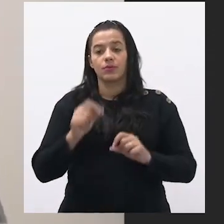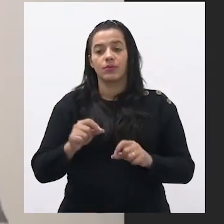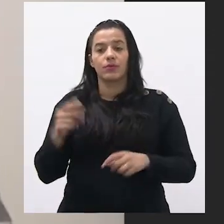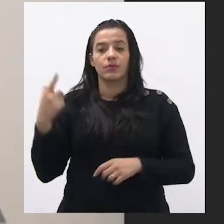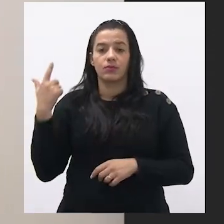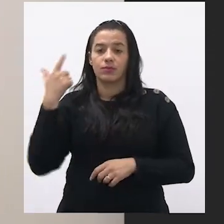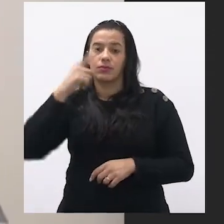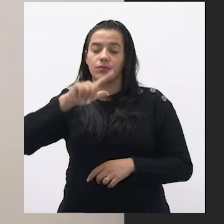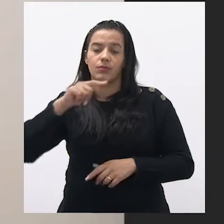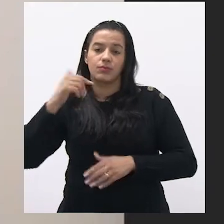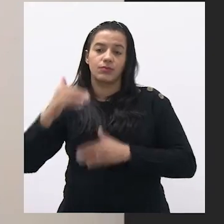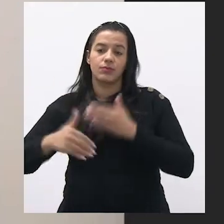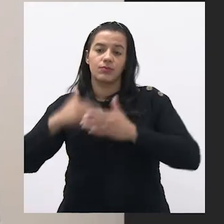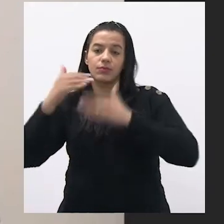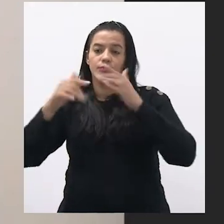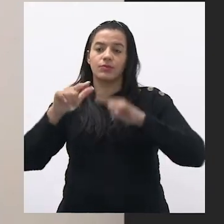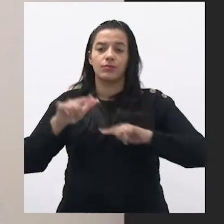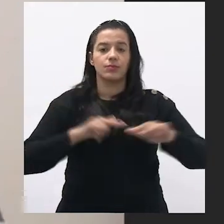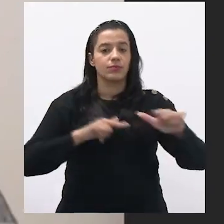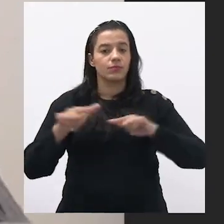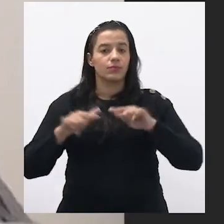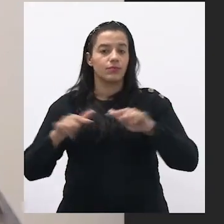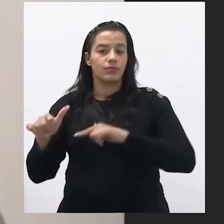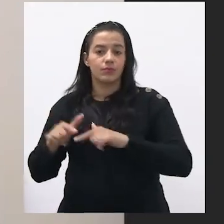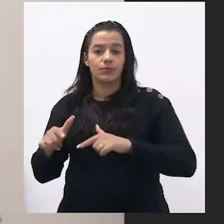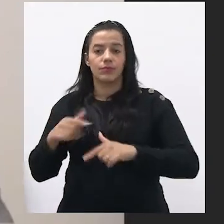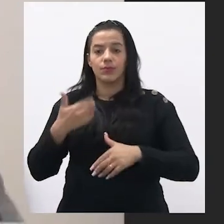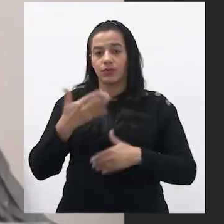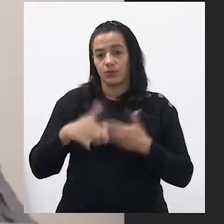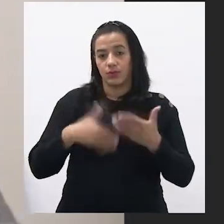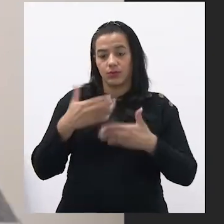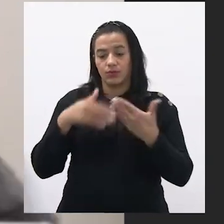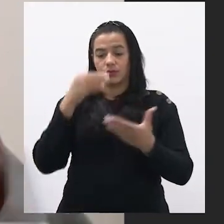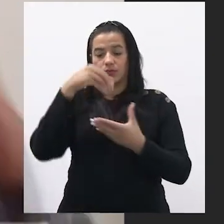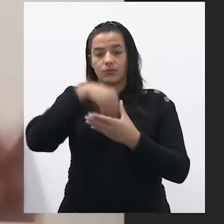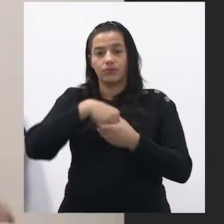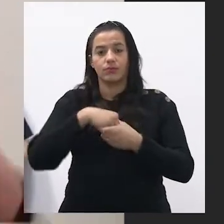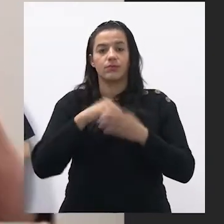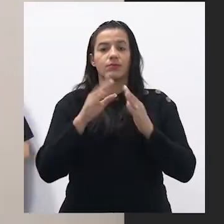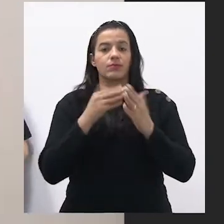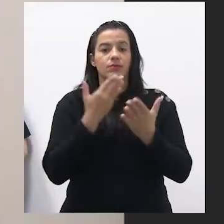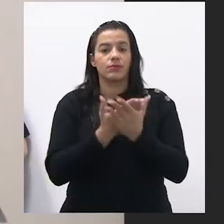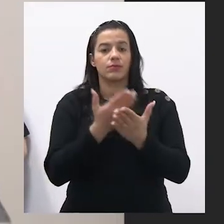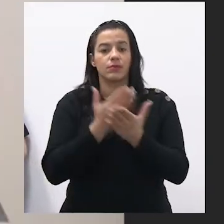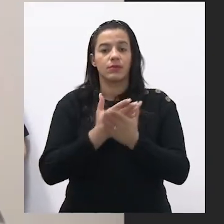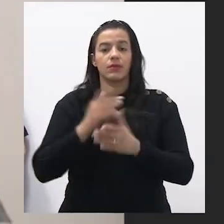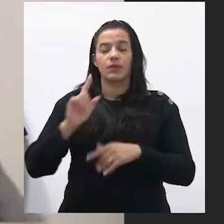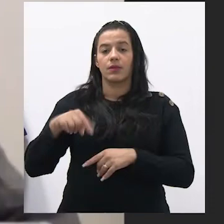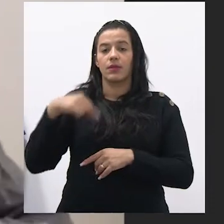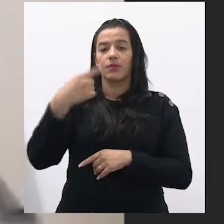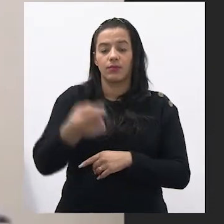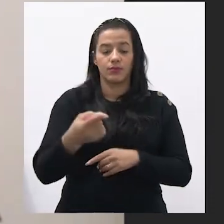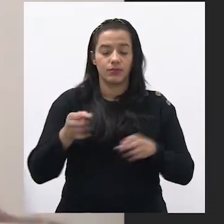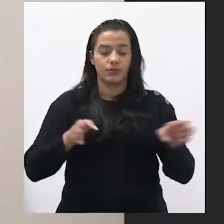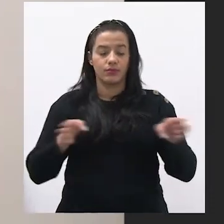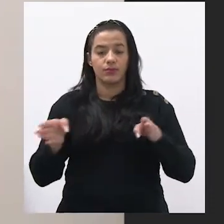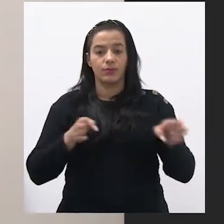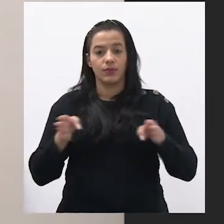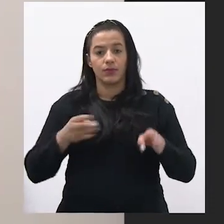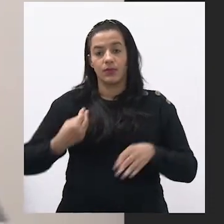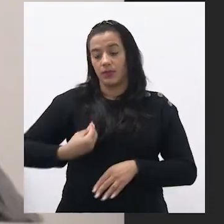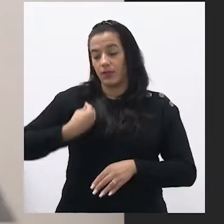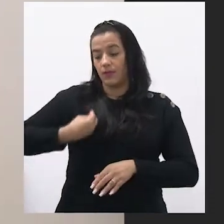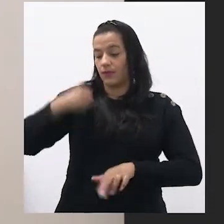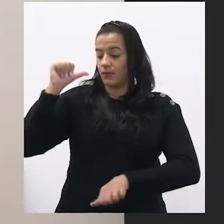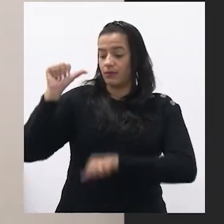consigam, com o trabalho que a gente desenvolve na escola, após o período que ela passar na escola, terem a vida